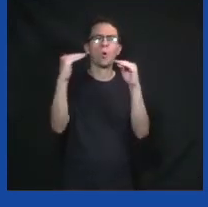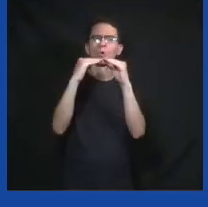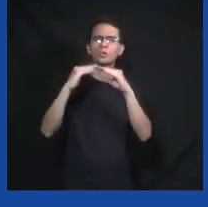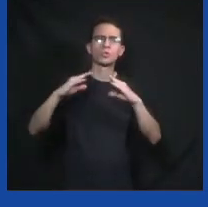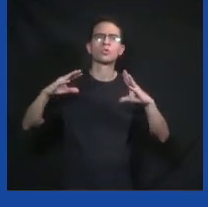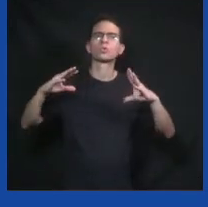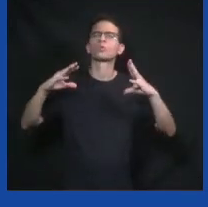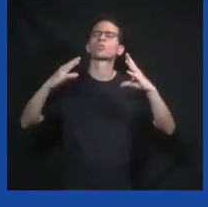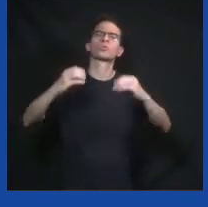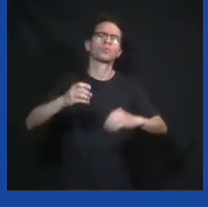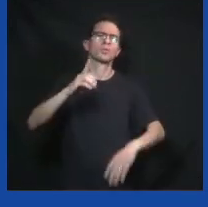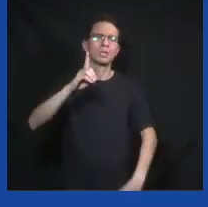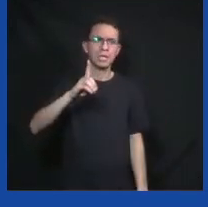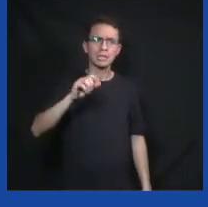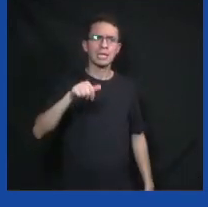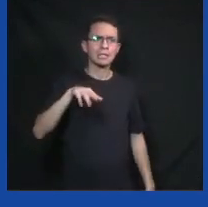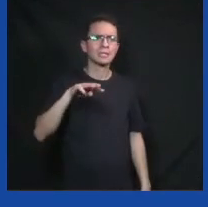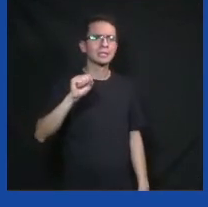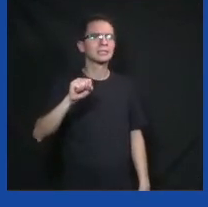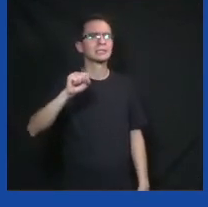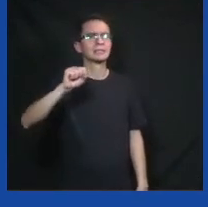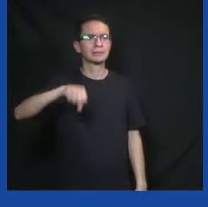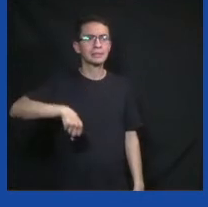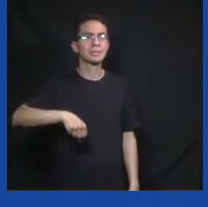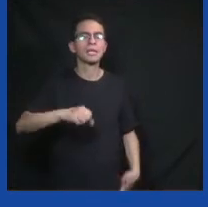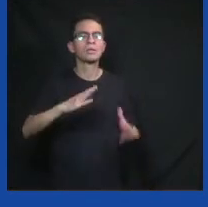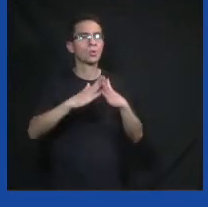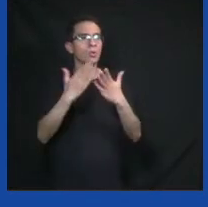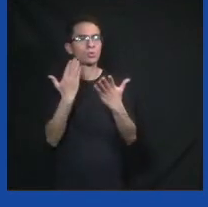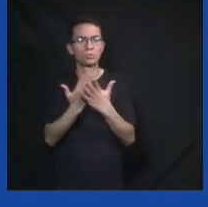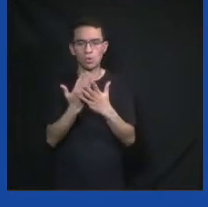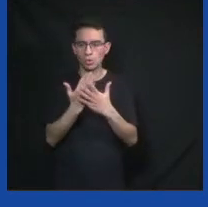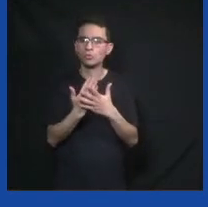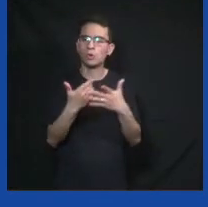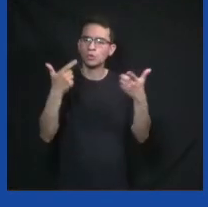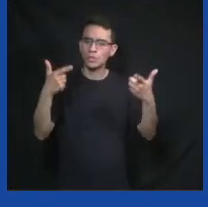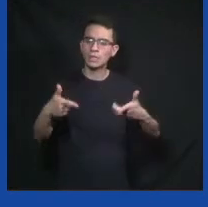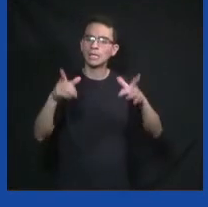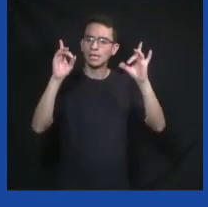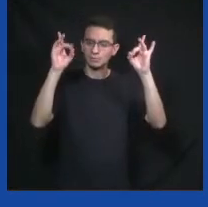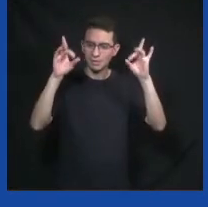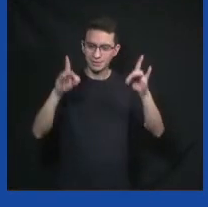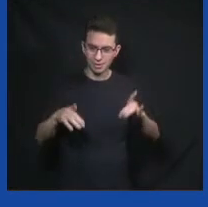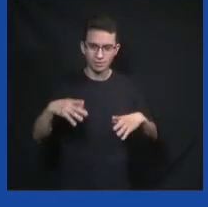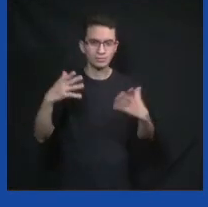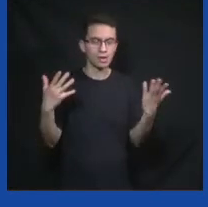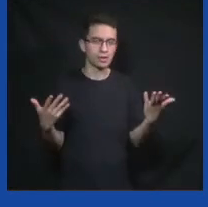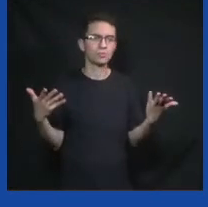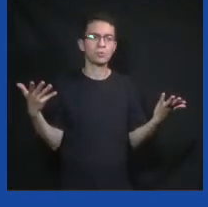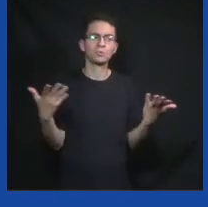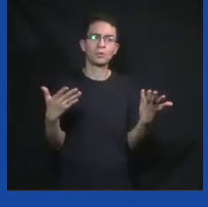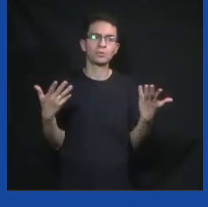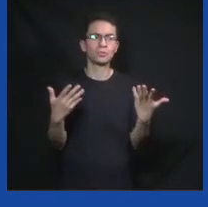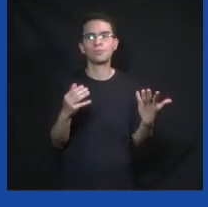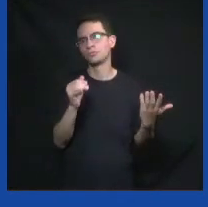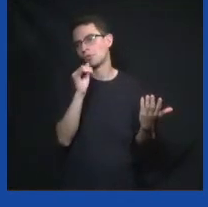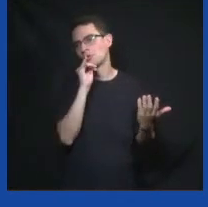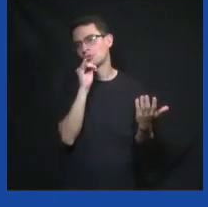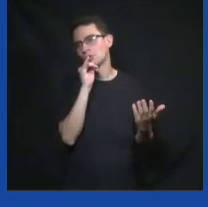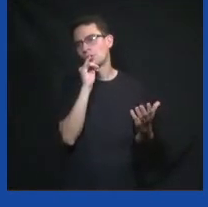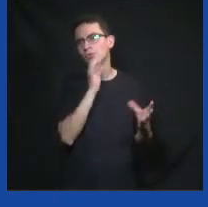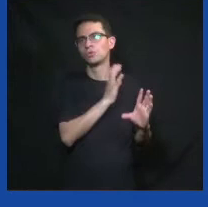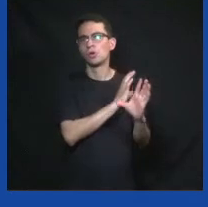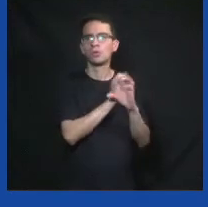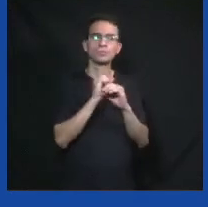falou. Acho que a escola é um lugar privilegiado, como eu falei, a gente tem a oportunidade de colocar agora, pelo menos nos currículos do ensino médio,